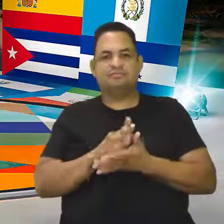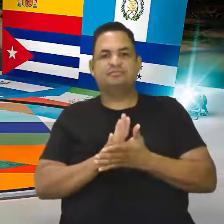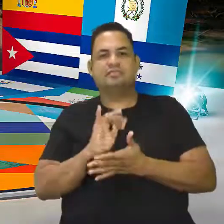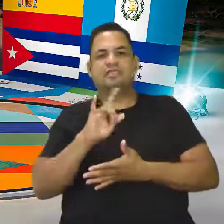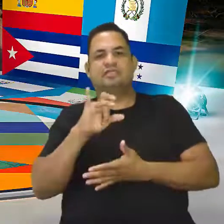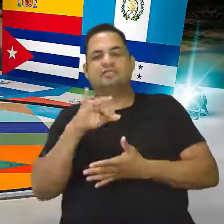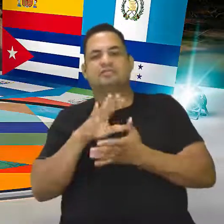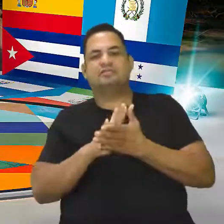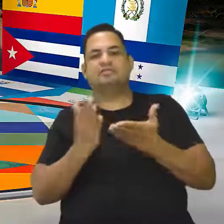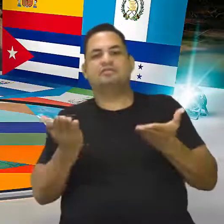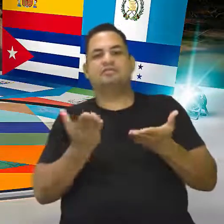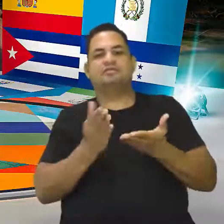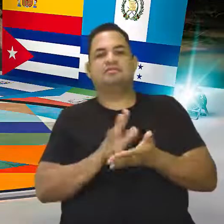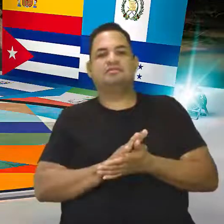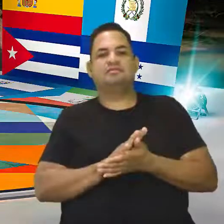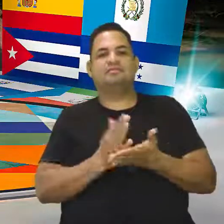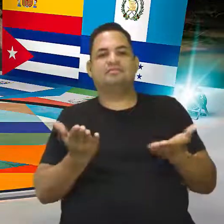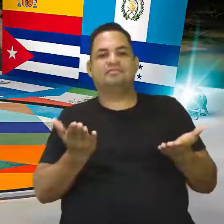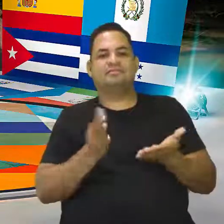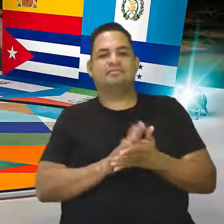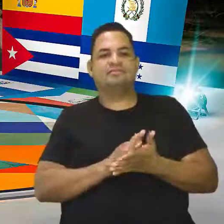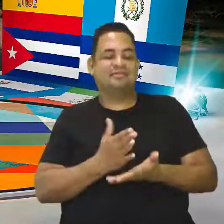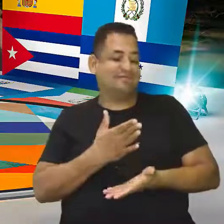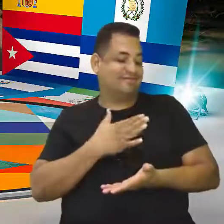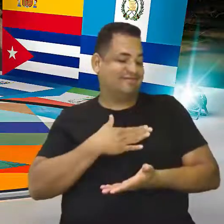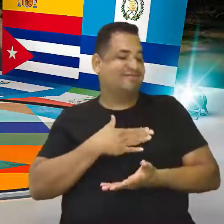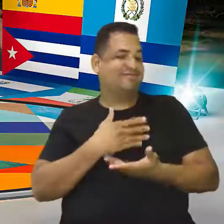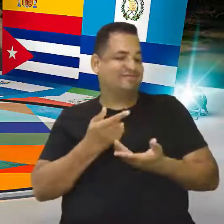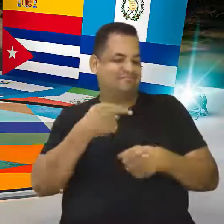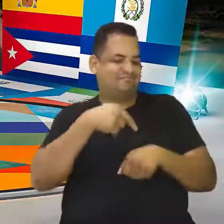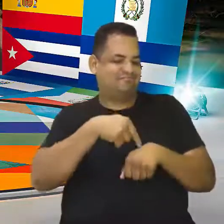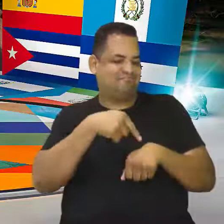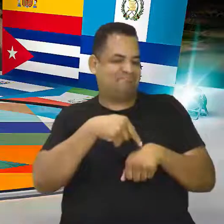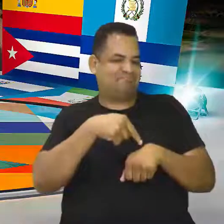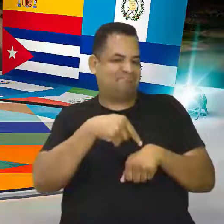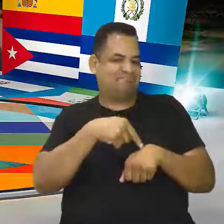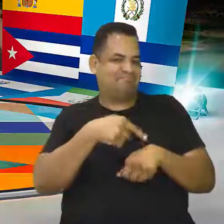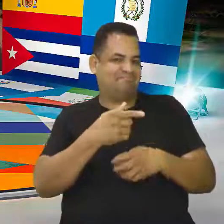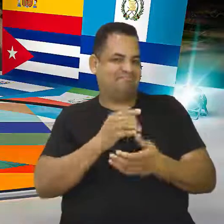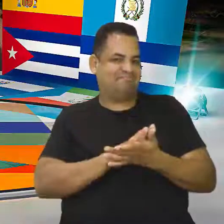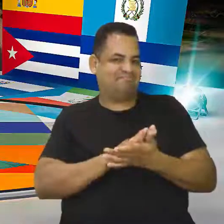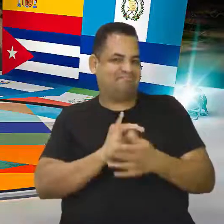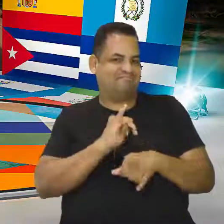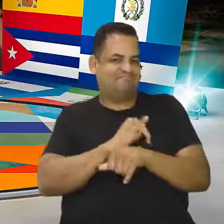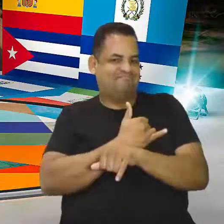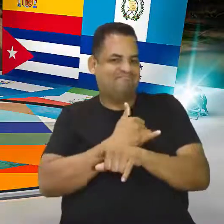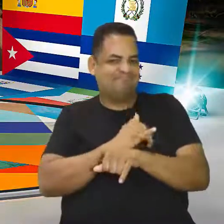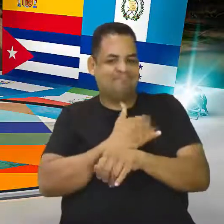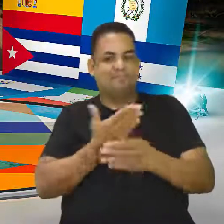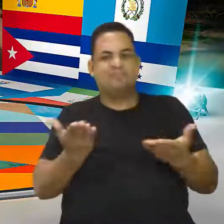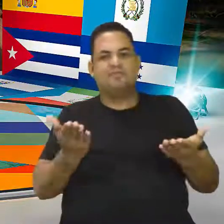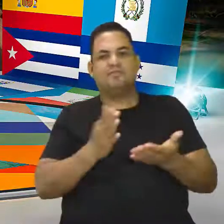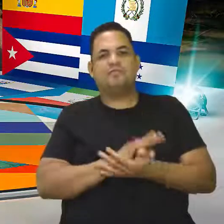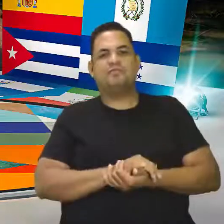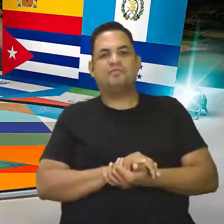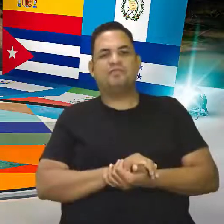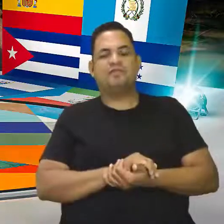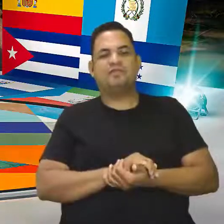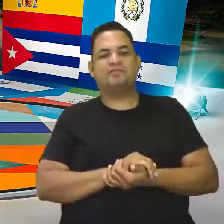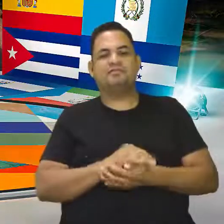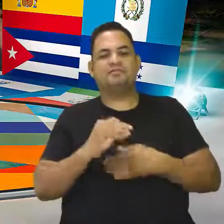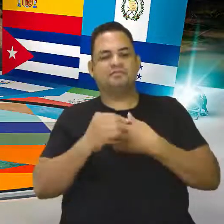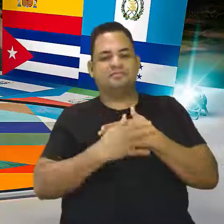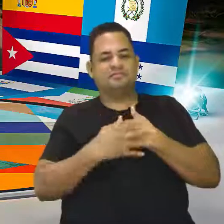Aila. Afinal, esse é o meu momento youtuber, né? Eu não podia deixar de deixar o meu recadinho. Então, dá um